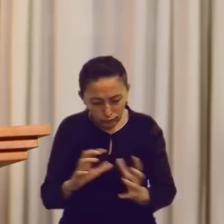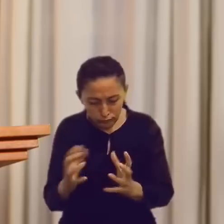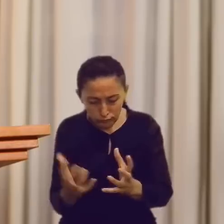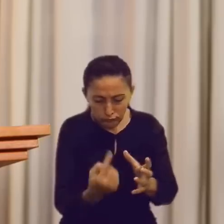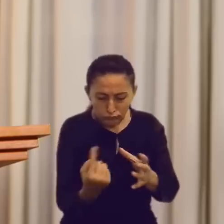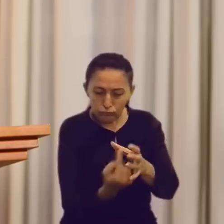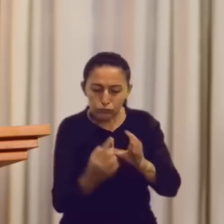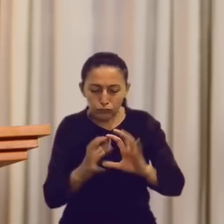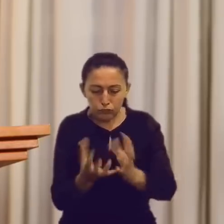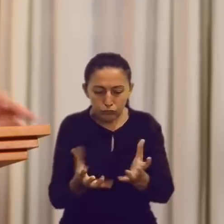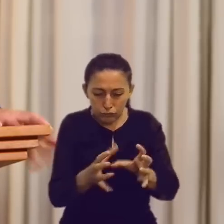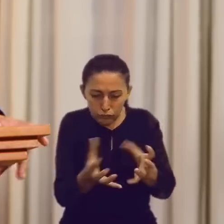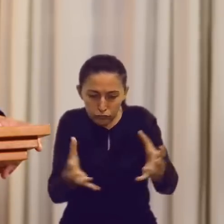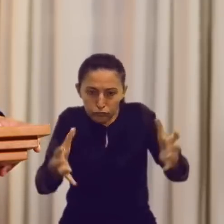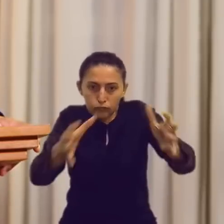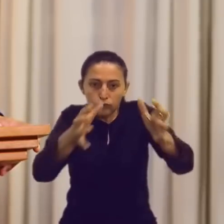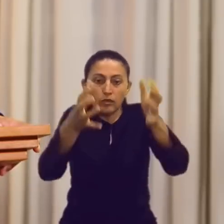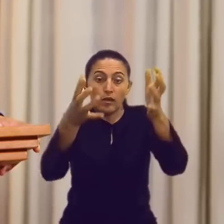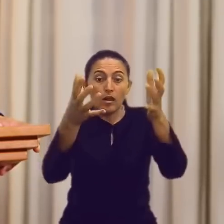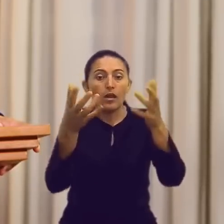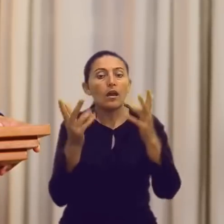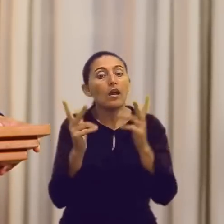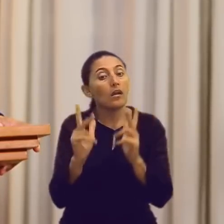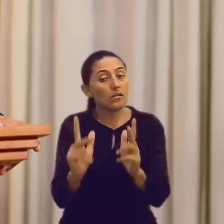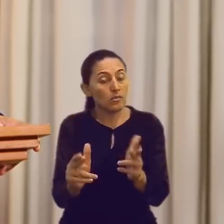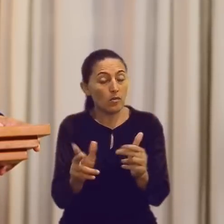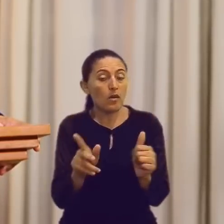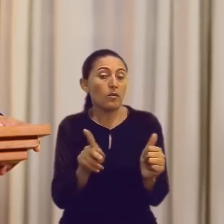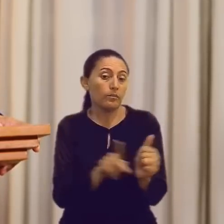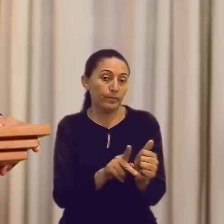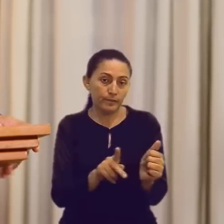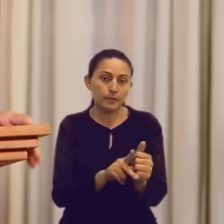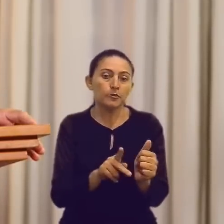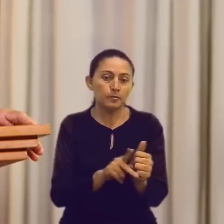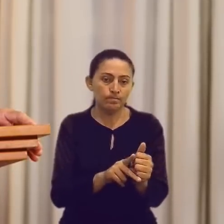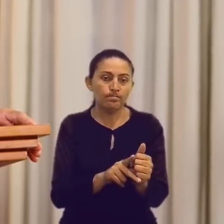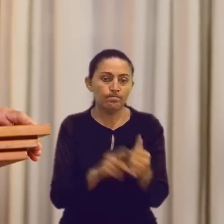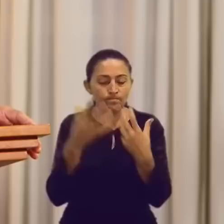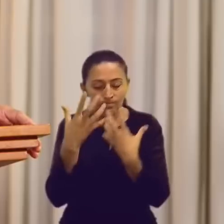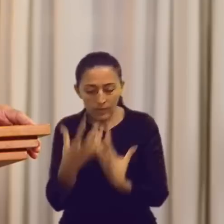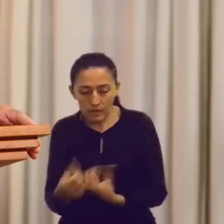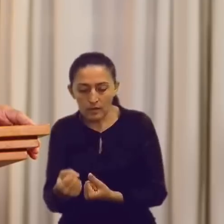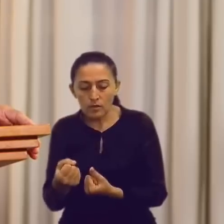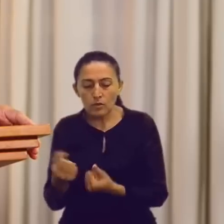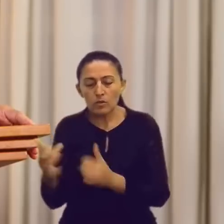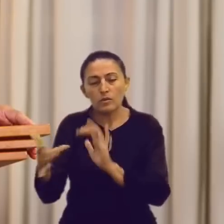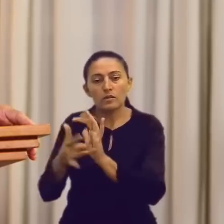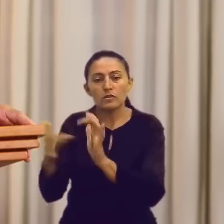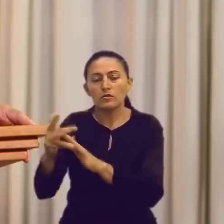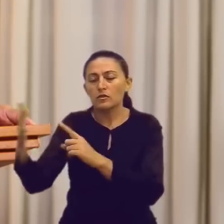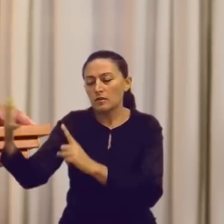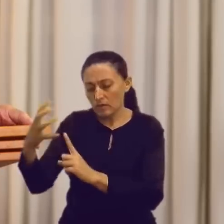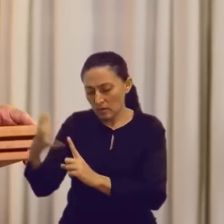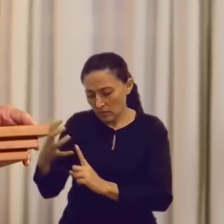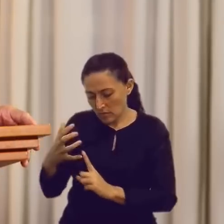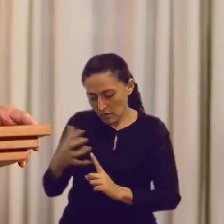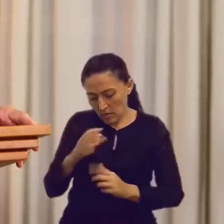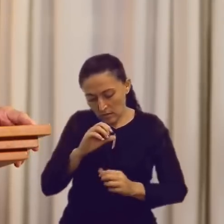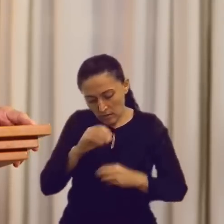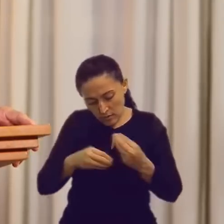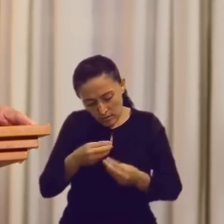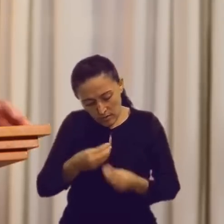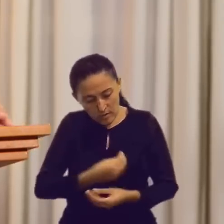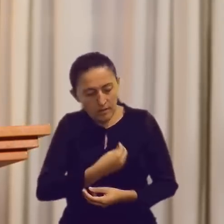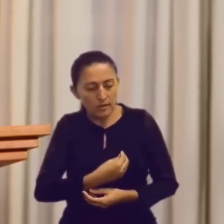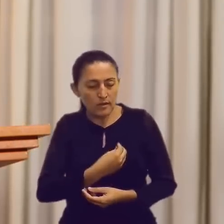Pedro foi inteiramente restaurado. A partir dali, Pedro teve um ministério